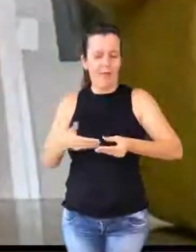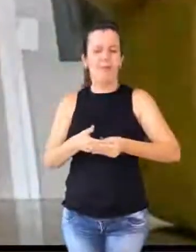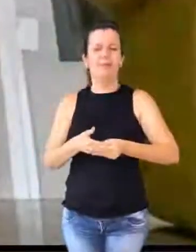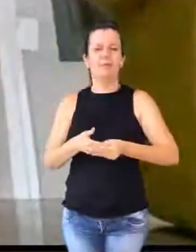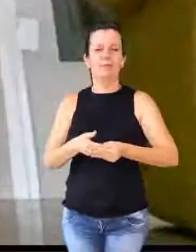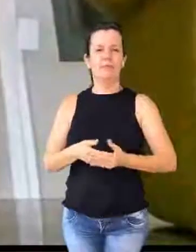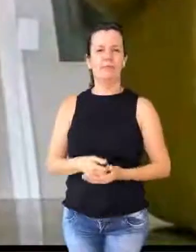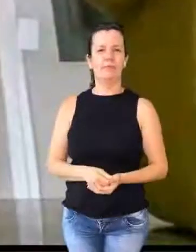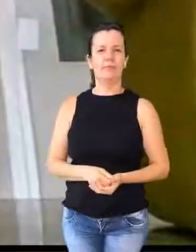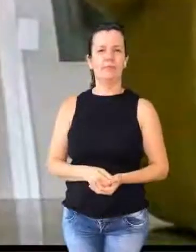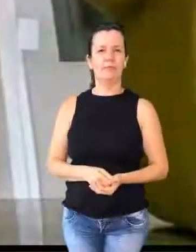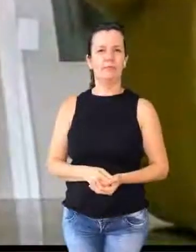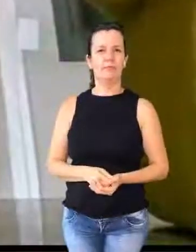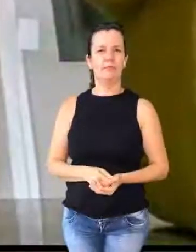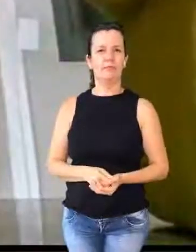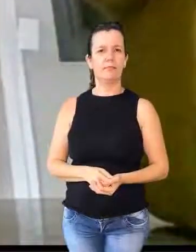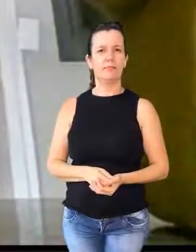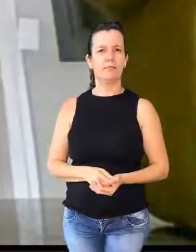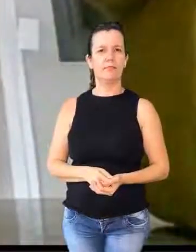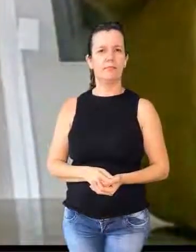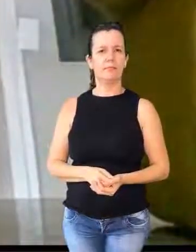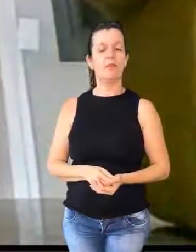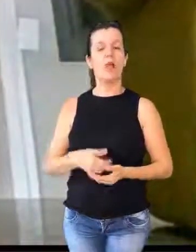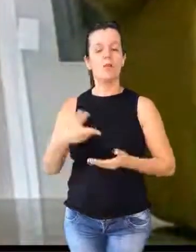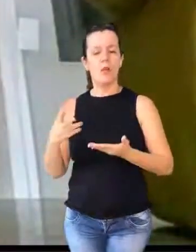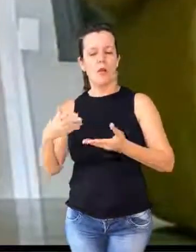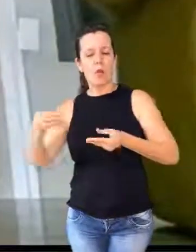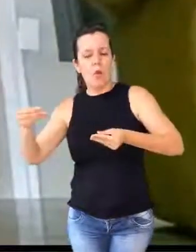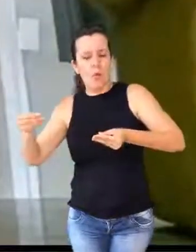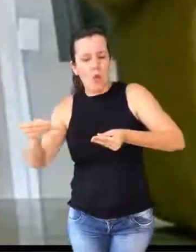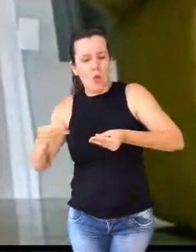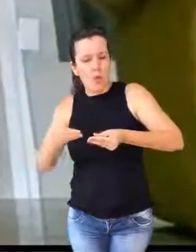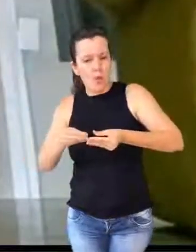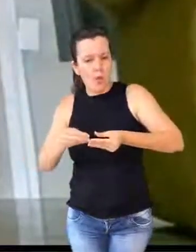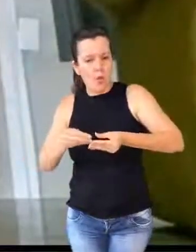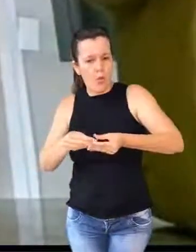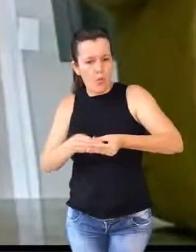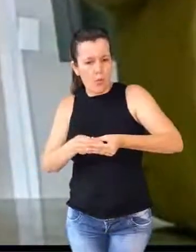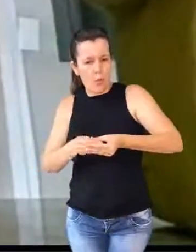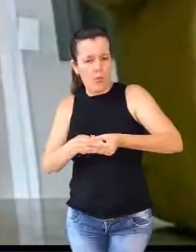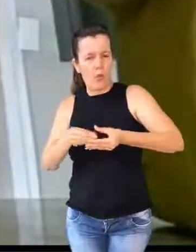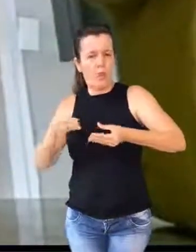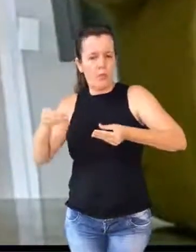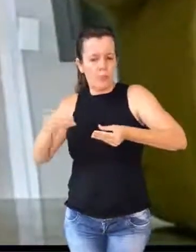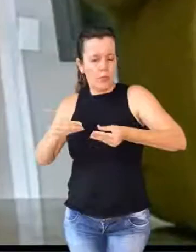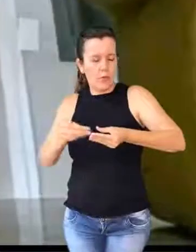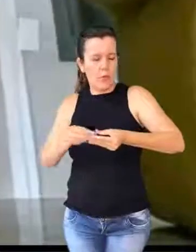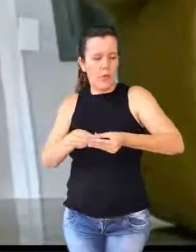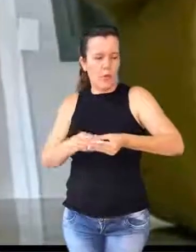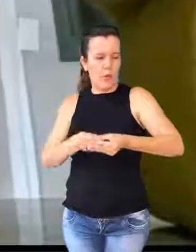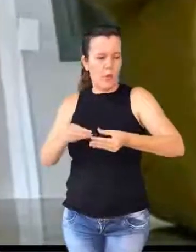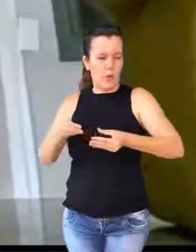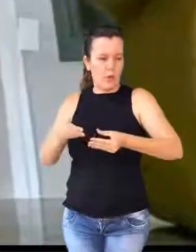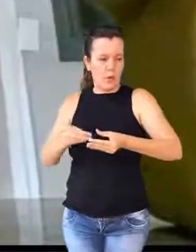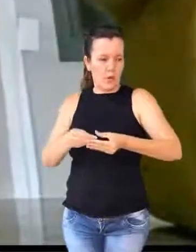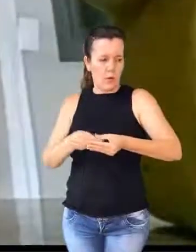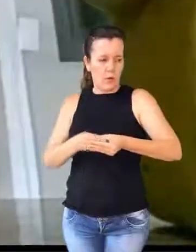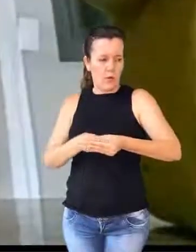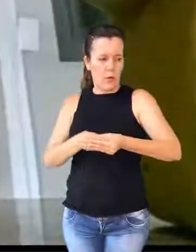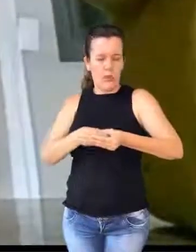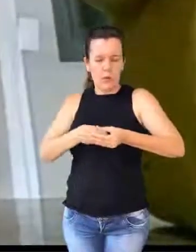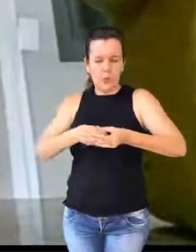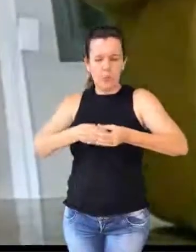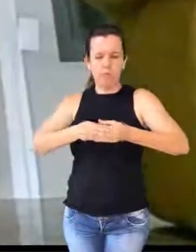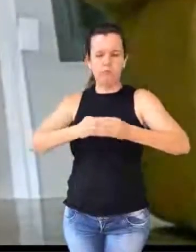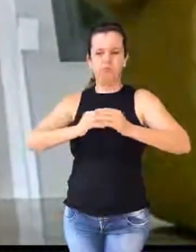tiver grande, você pode tá cortando, picotando eles assim, ó. Que eles fica legal também, entendeu?